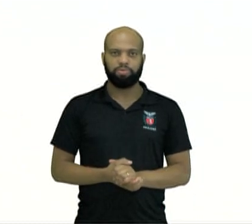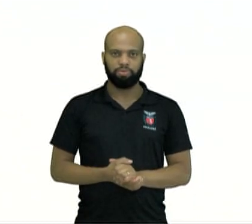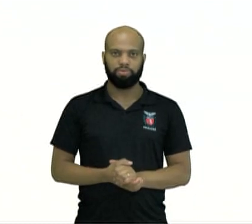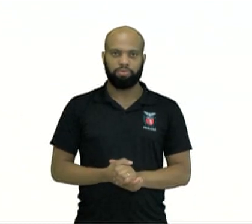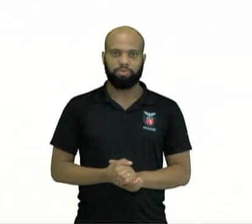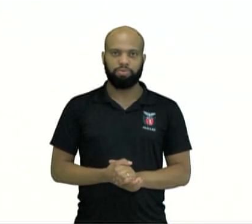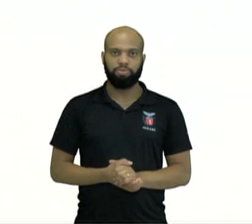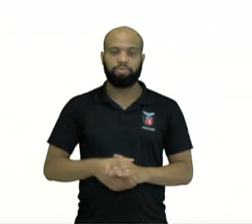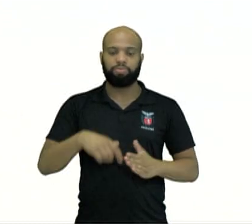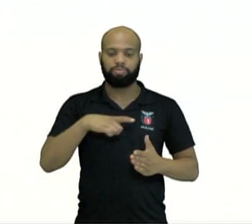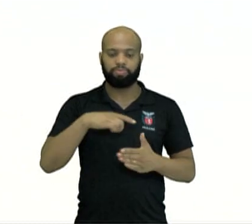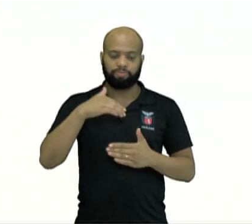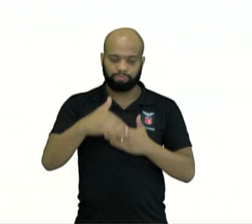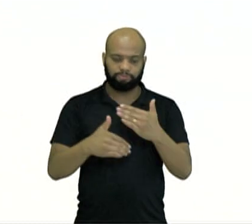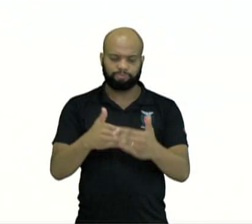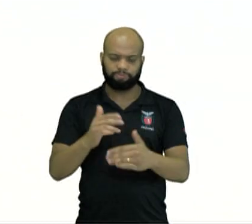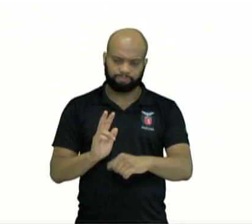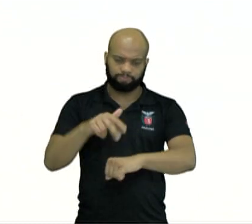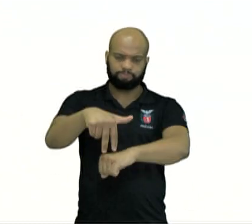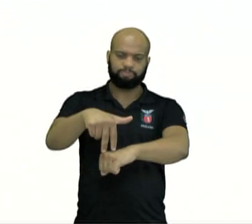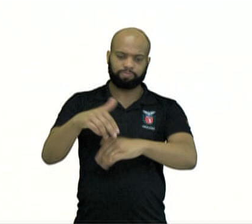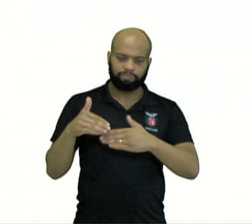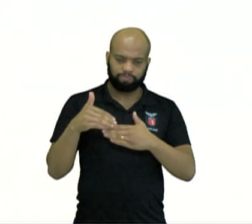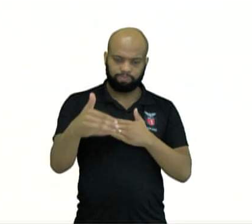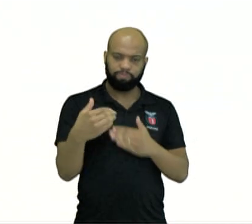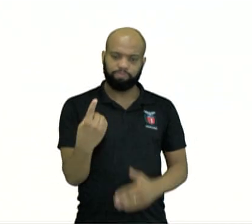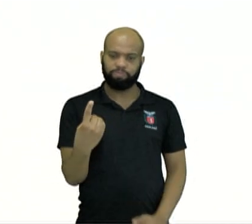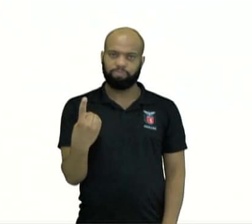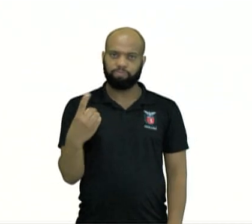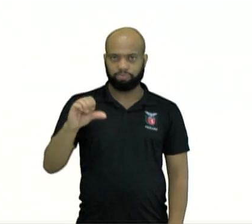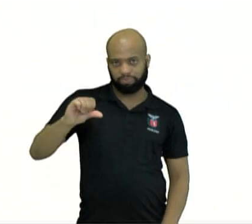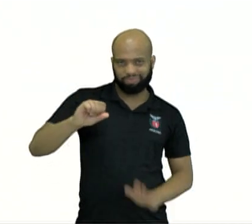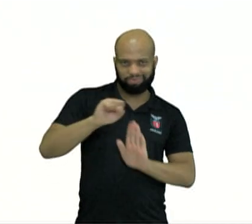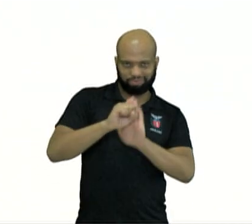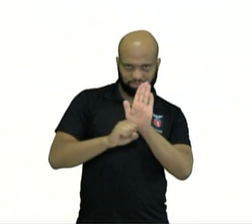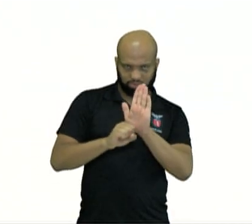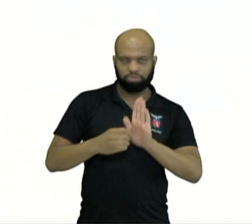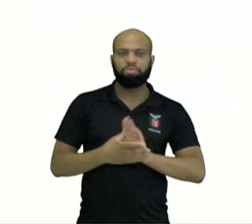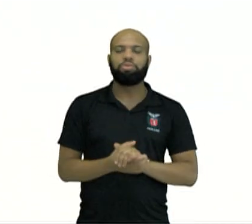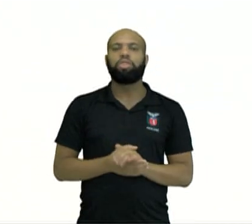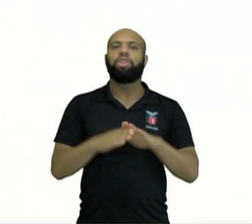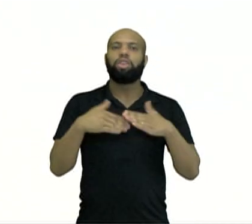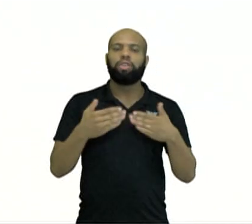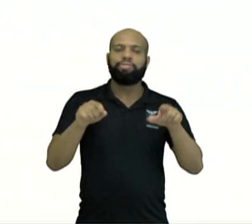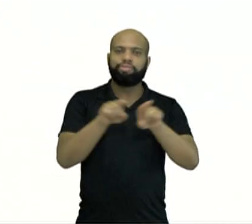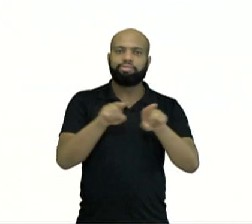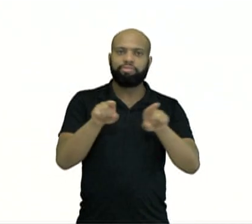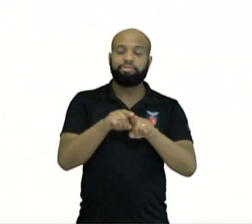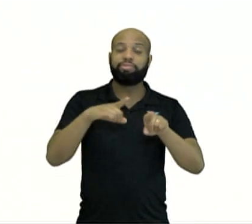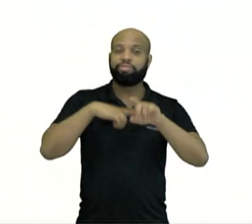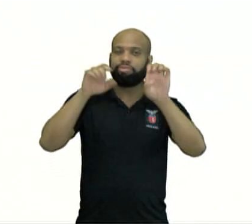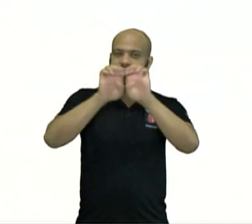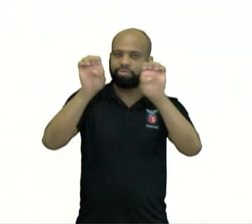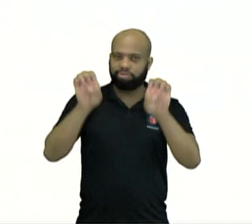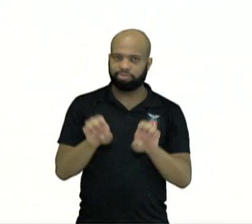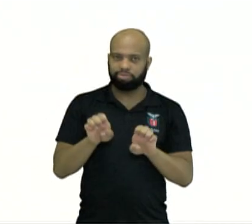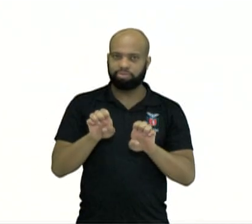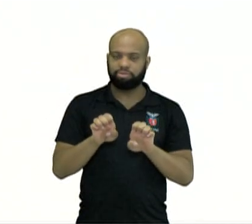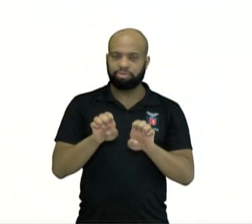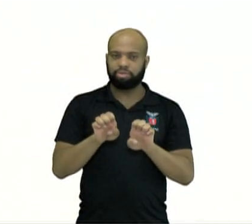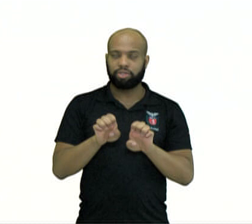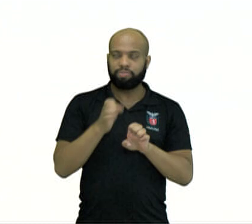se consolidando a partir de meados do século XIX. E ainda ela se estrutura melhor pelo século